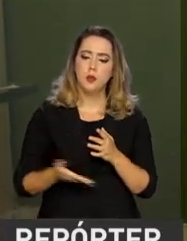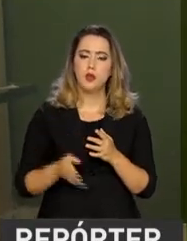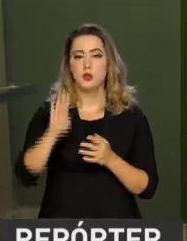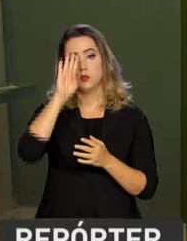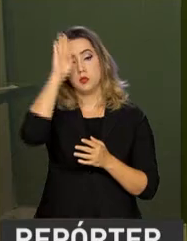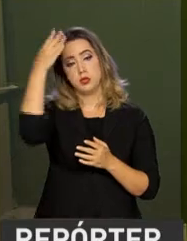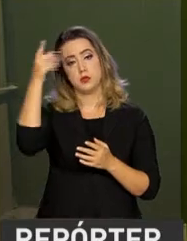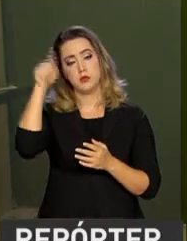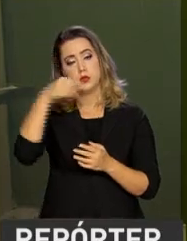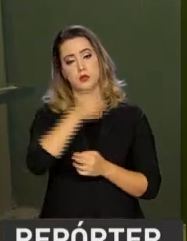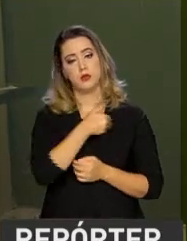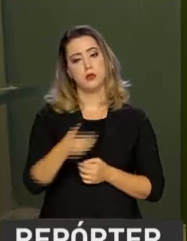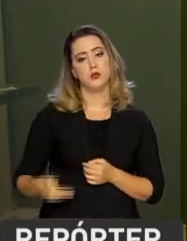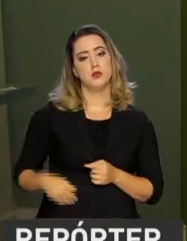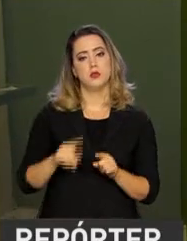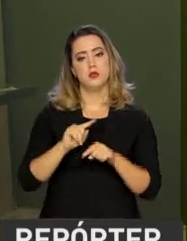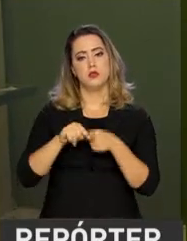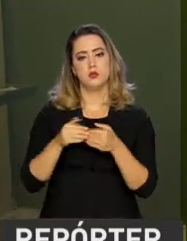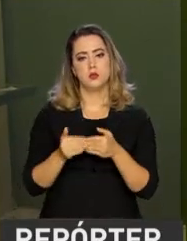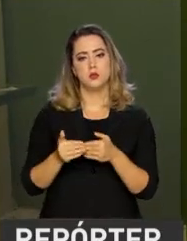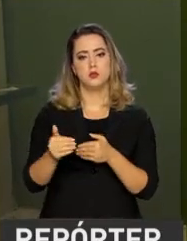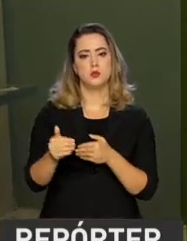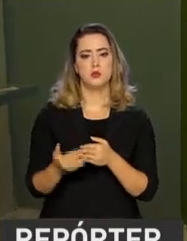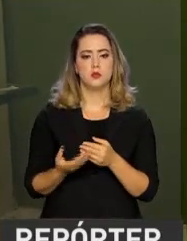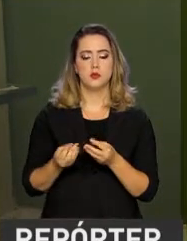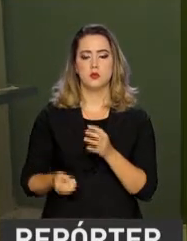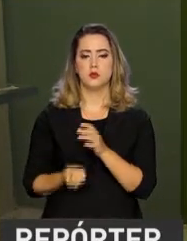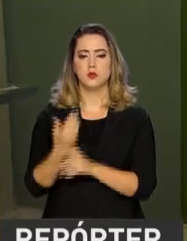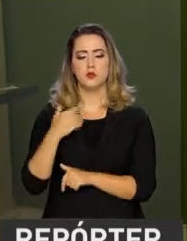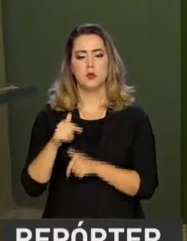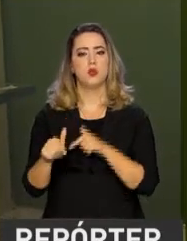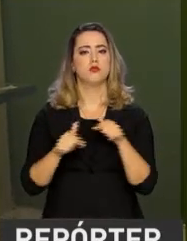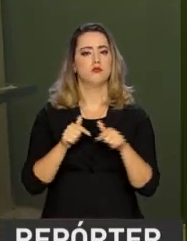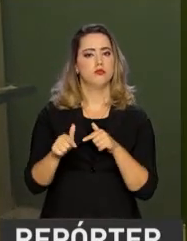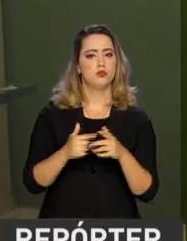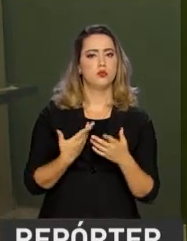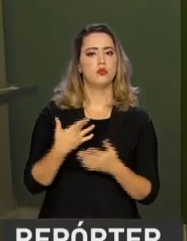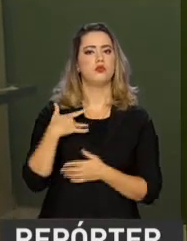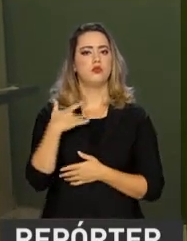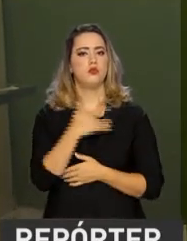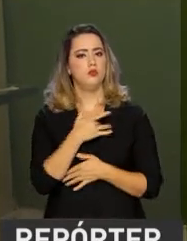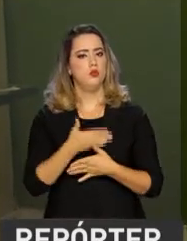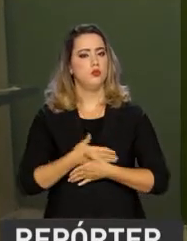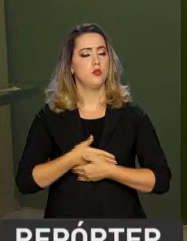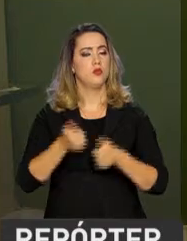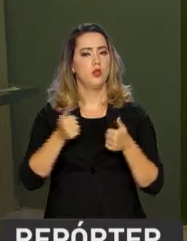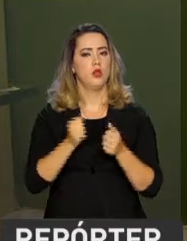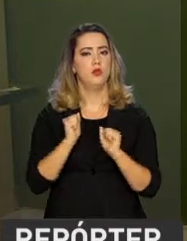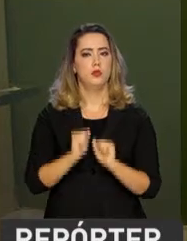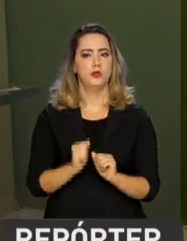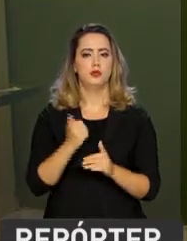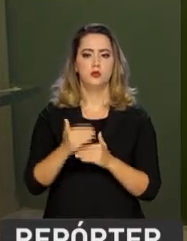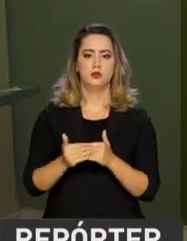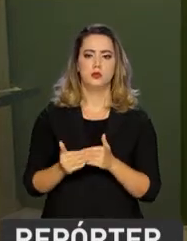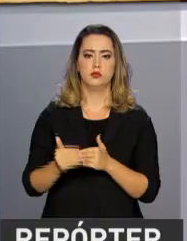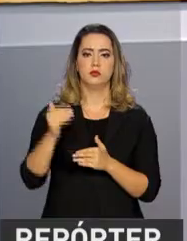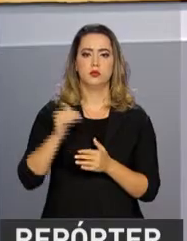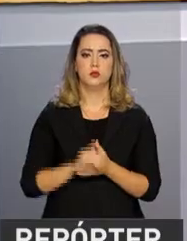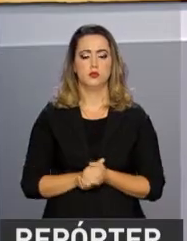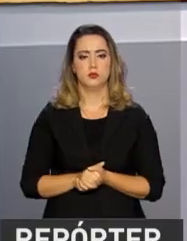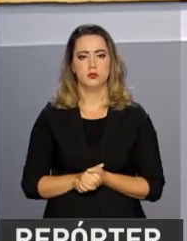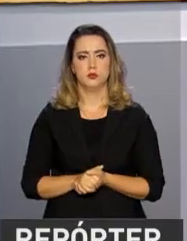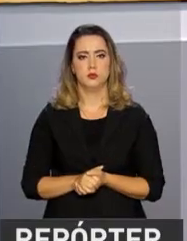que seria o governo e continuar gerando emprego tendo uma saúde financeira melhor de uma condição de sobrevivência